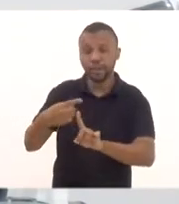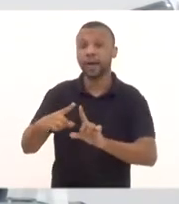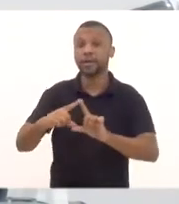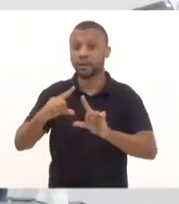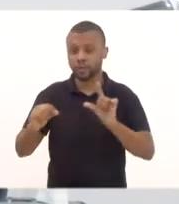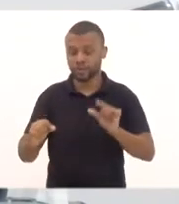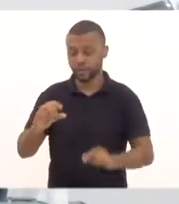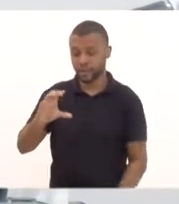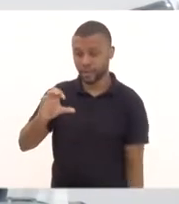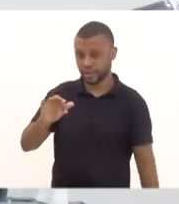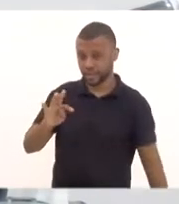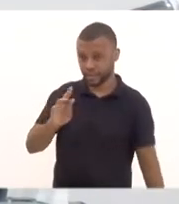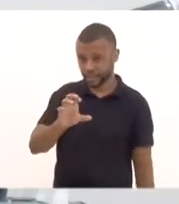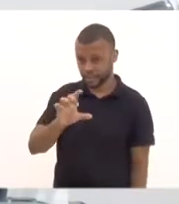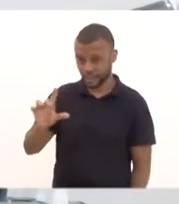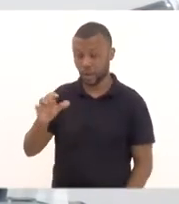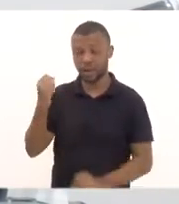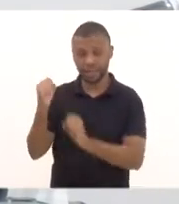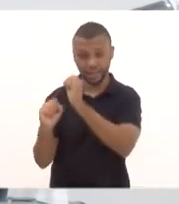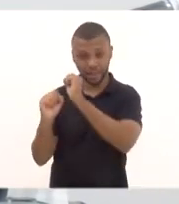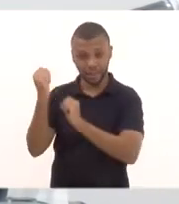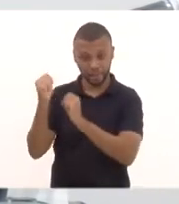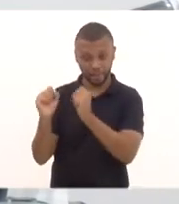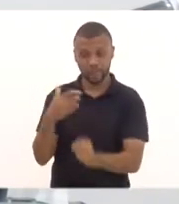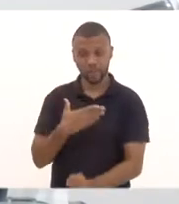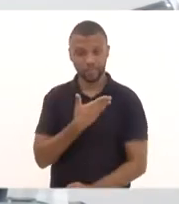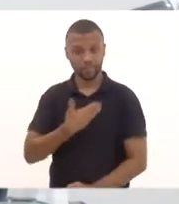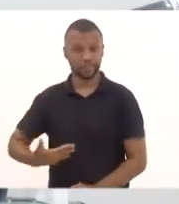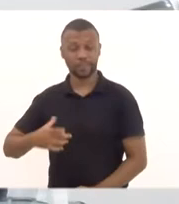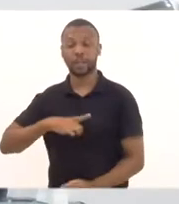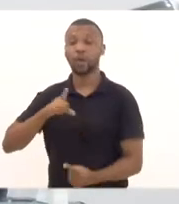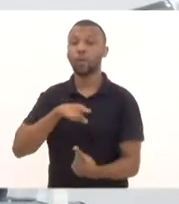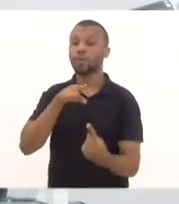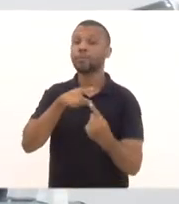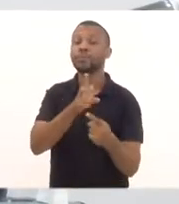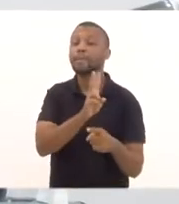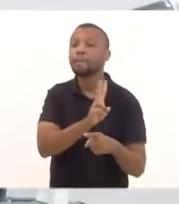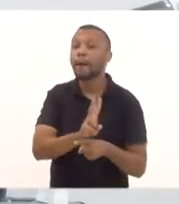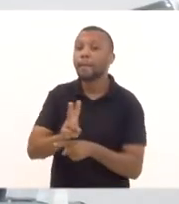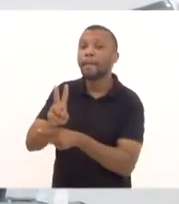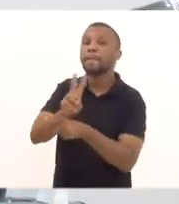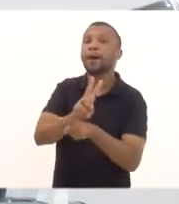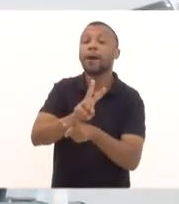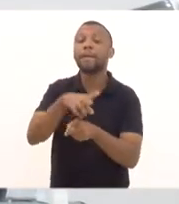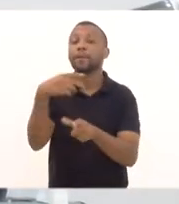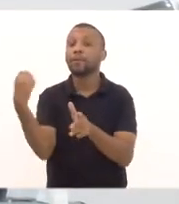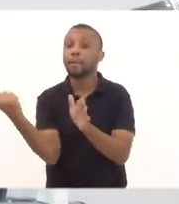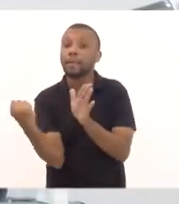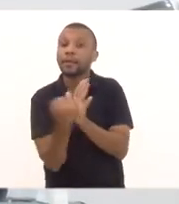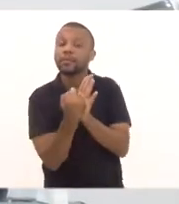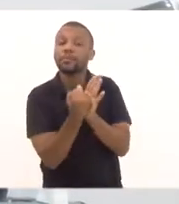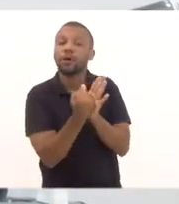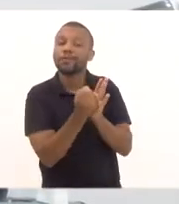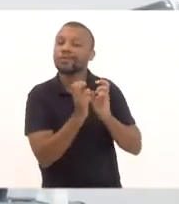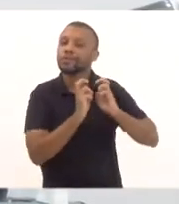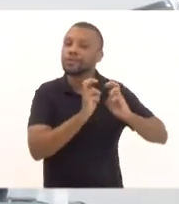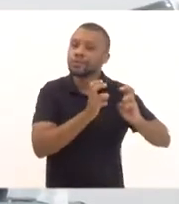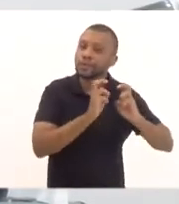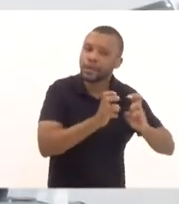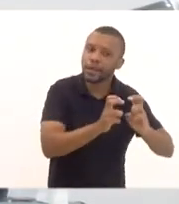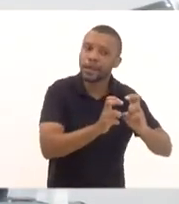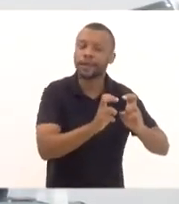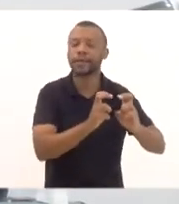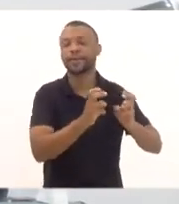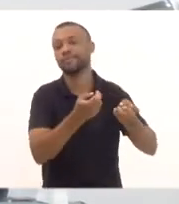estatal do Rio de Janeiro que está que tem a missão de zelar pelo patrimônio Ferroviário né pelo